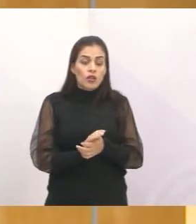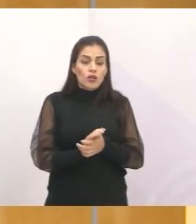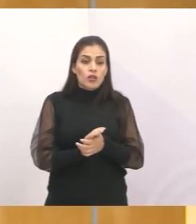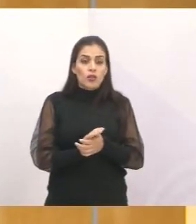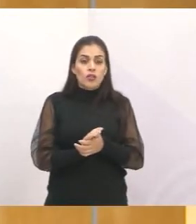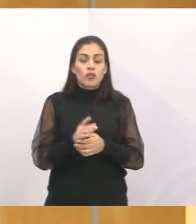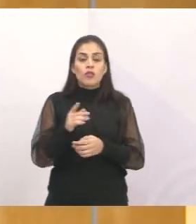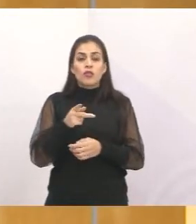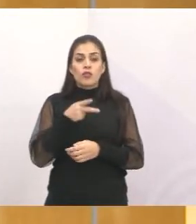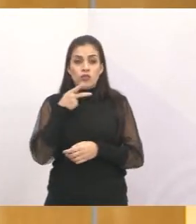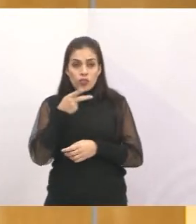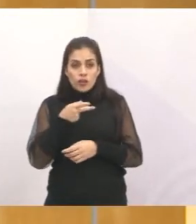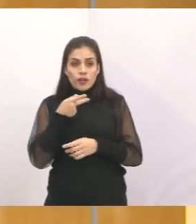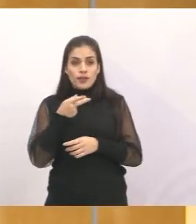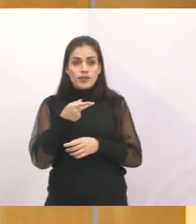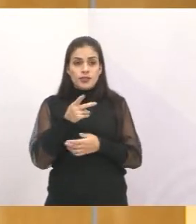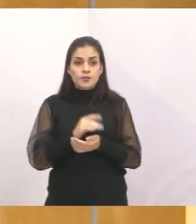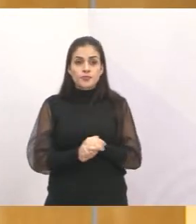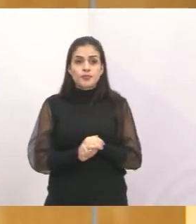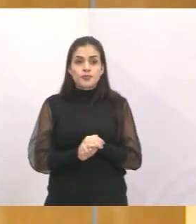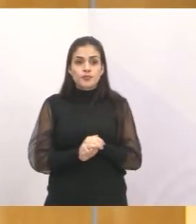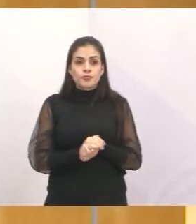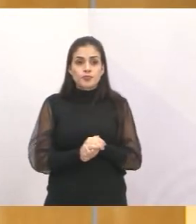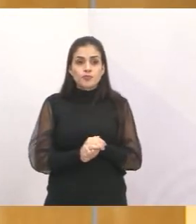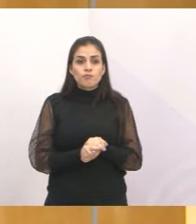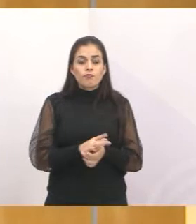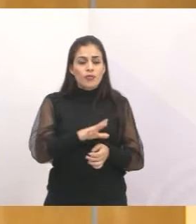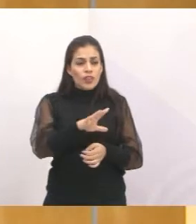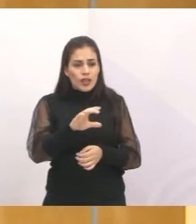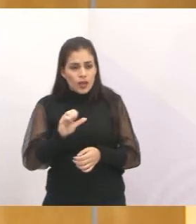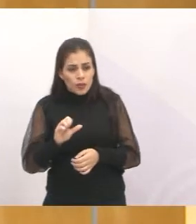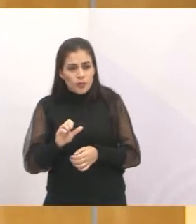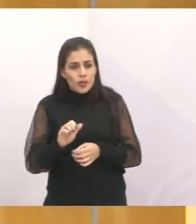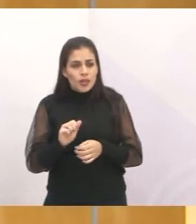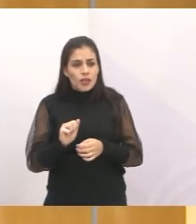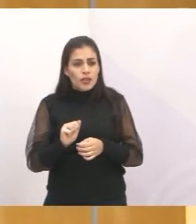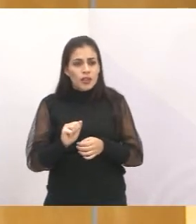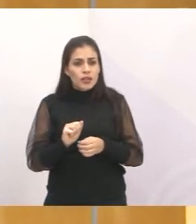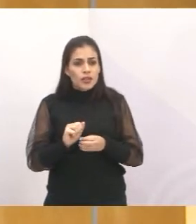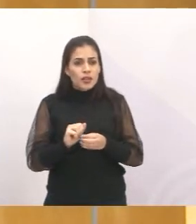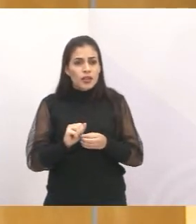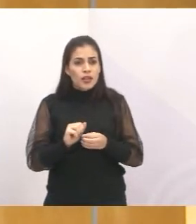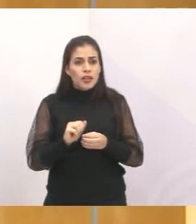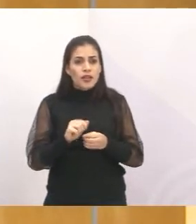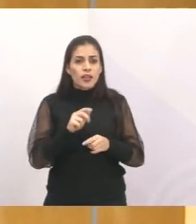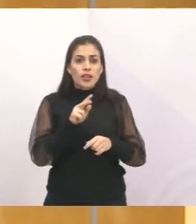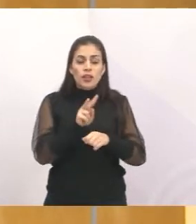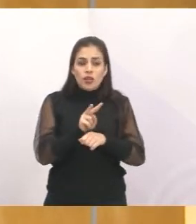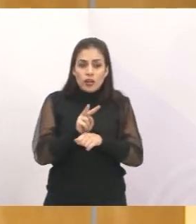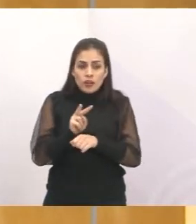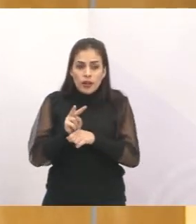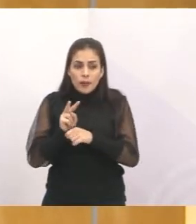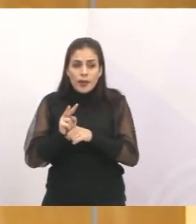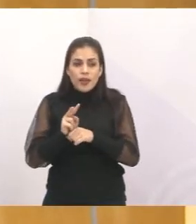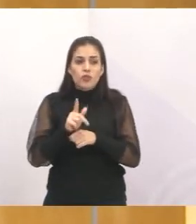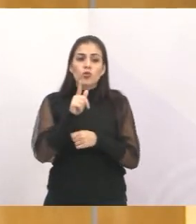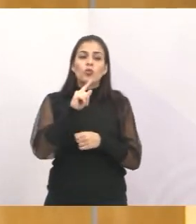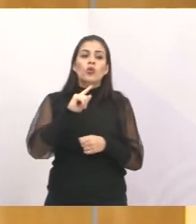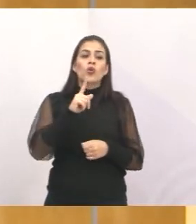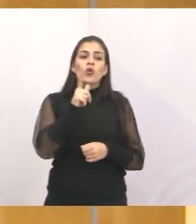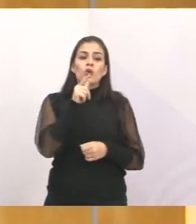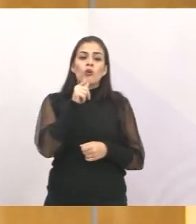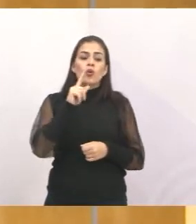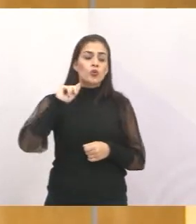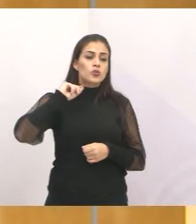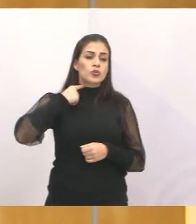bastante sobre a captação e o tratamento, a coleta e o tratamento do esgoto, a